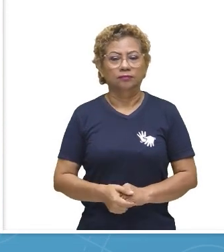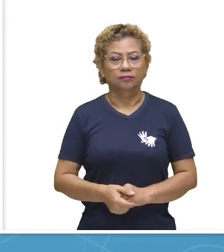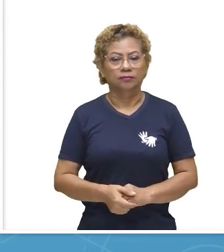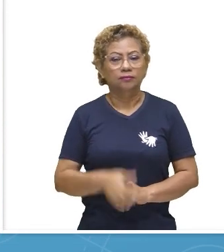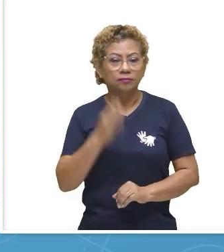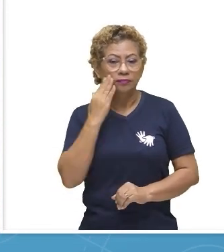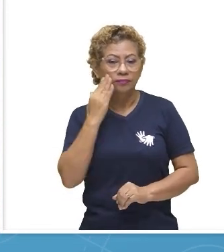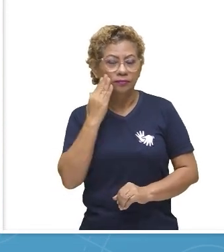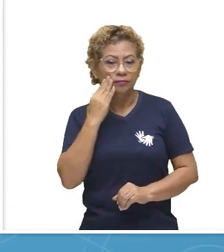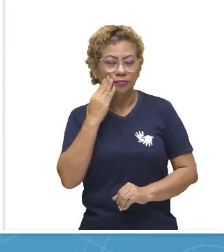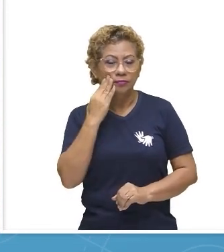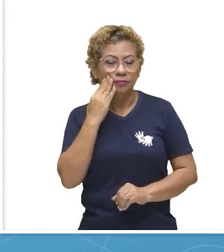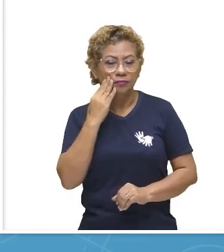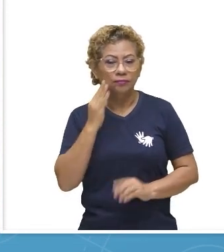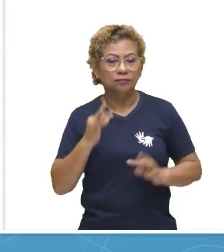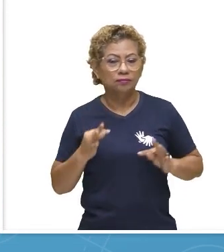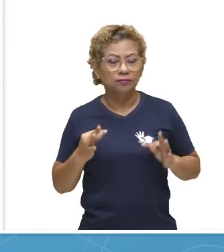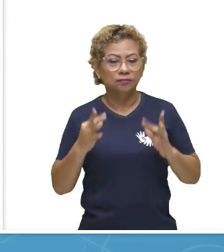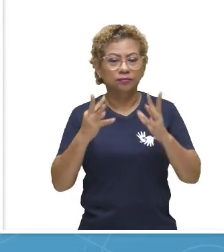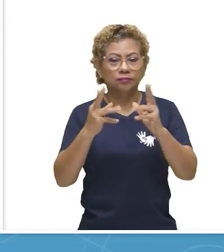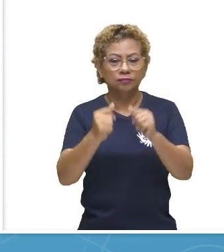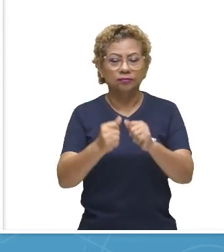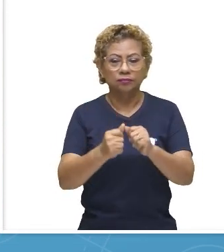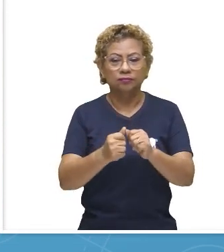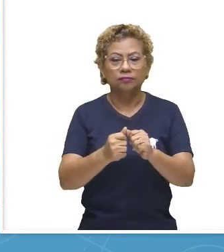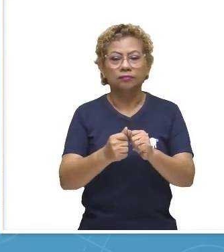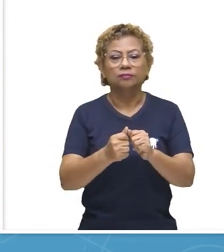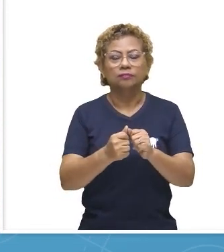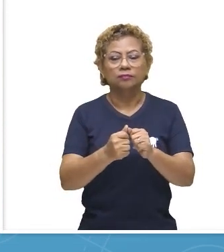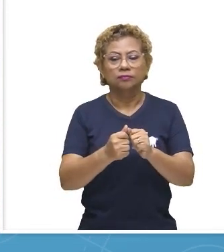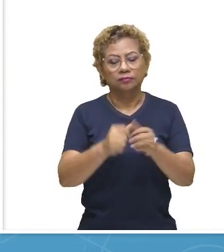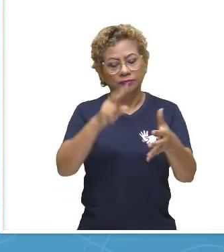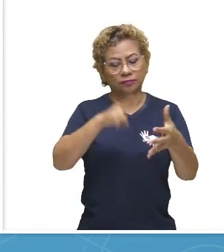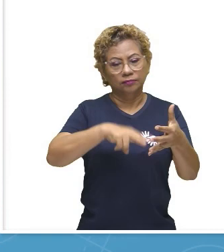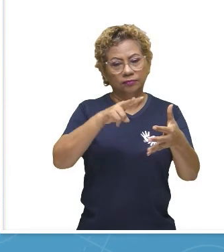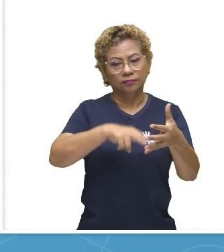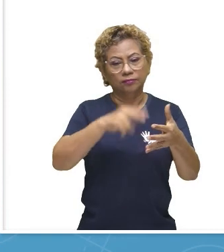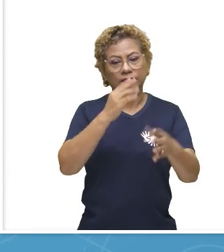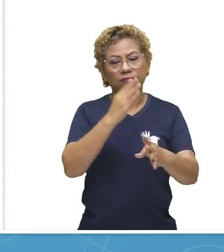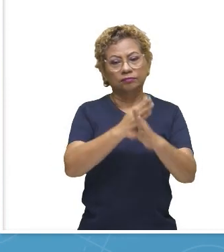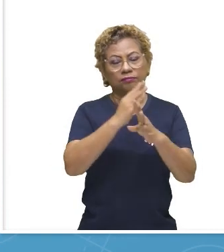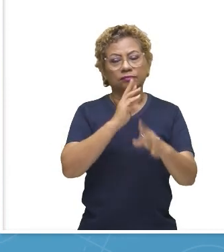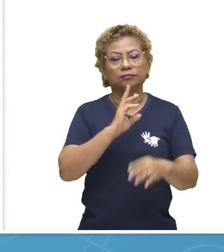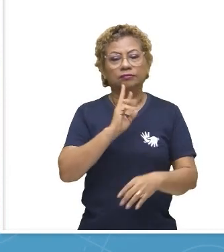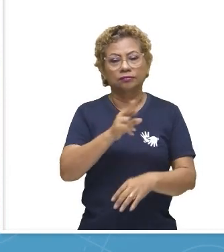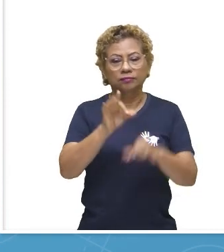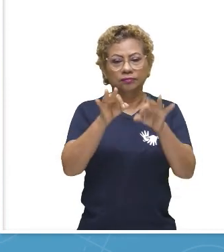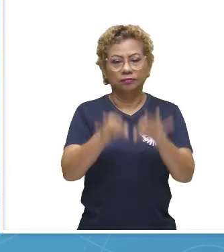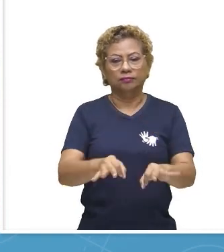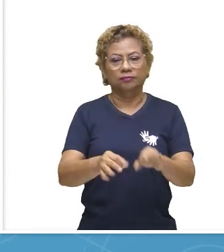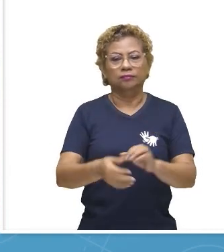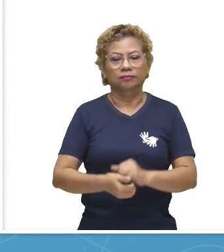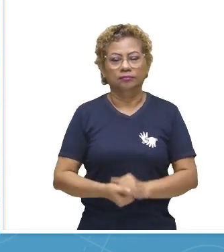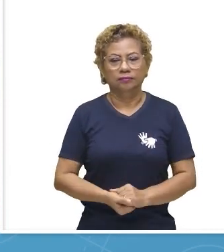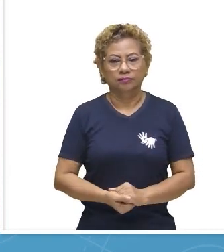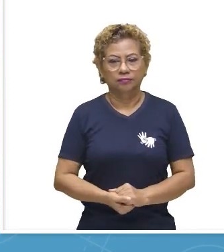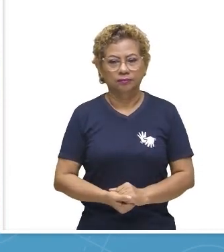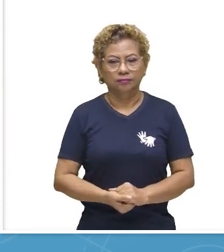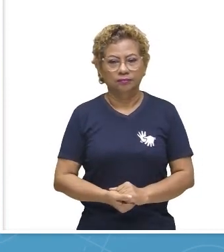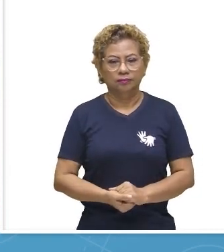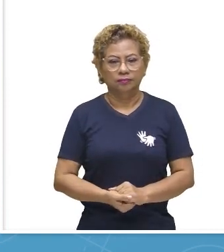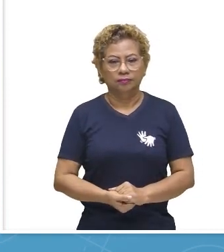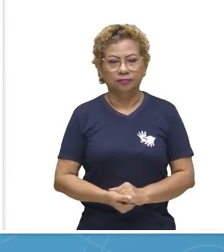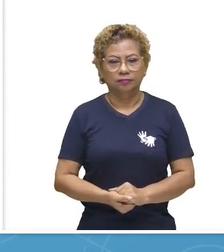gabarito todos eles, né? Aí a gente ia identificar quem são os de dentro e quem são os de fora, tá